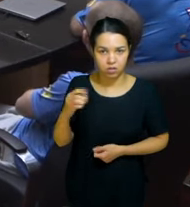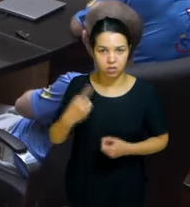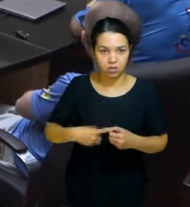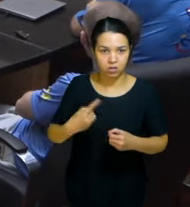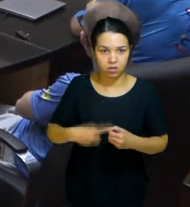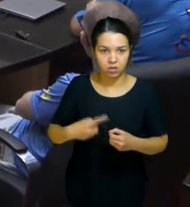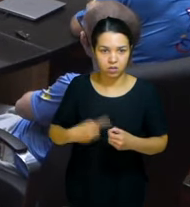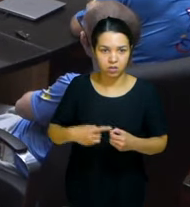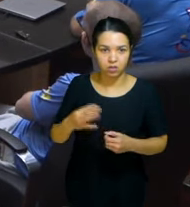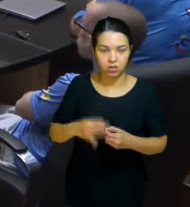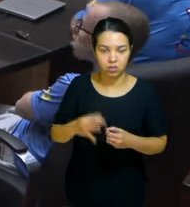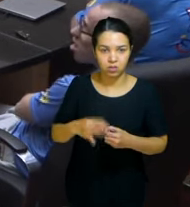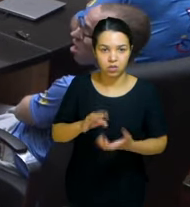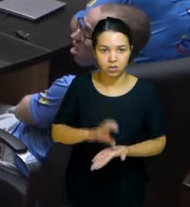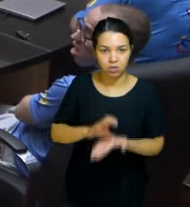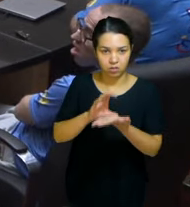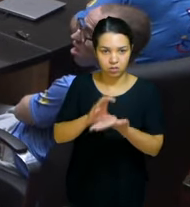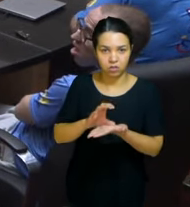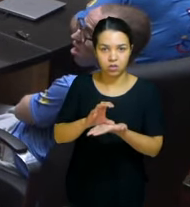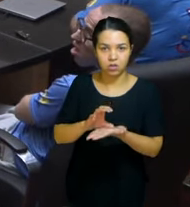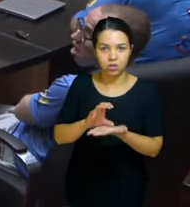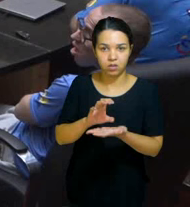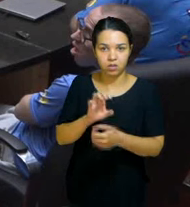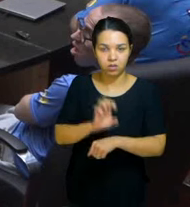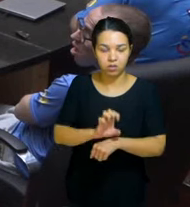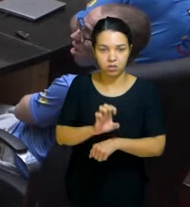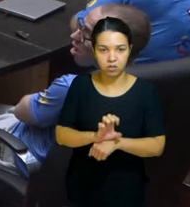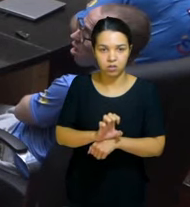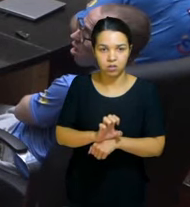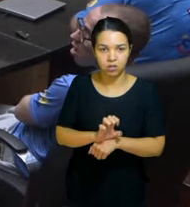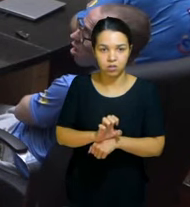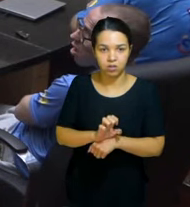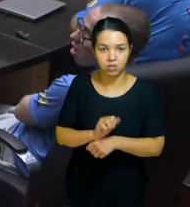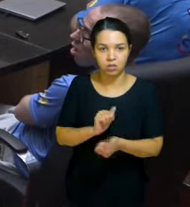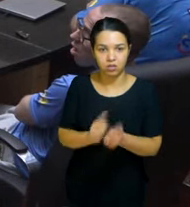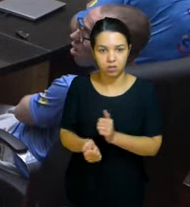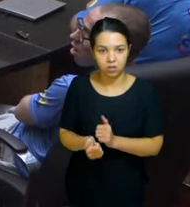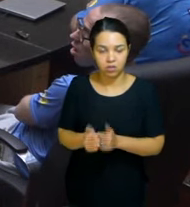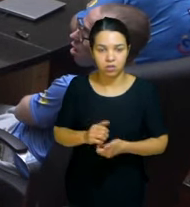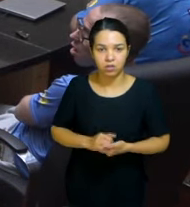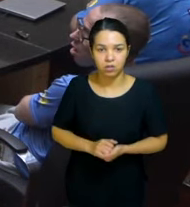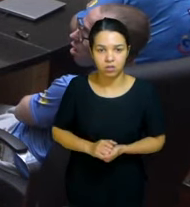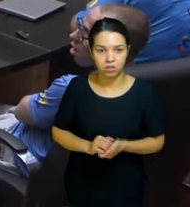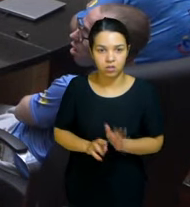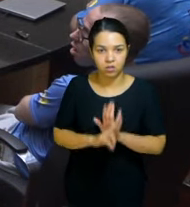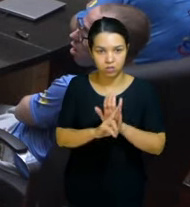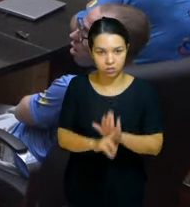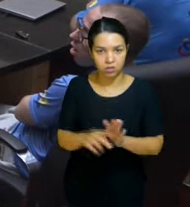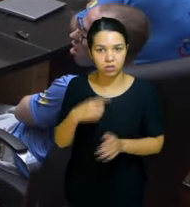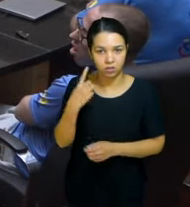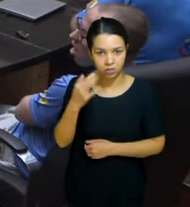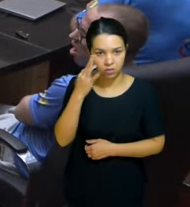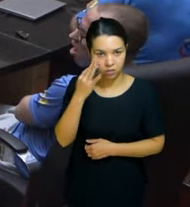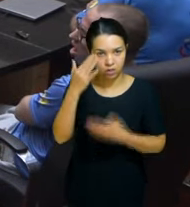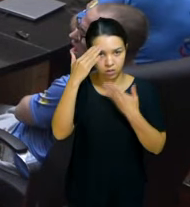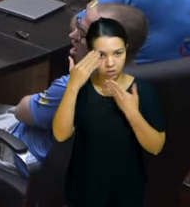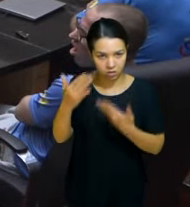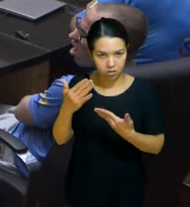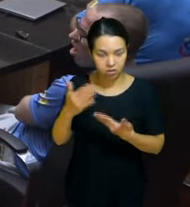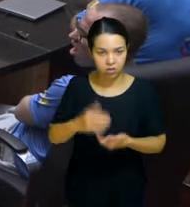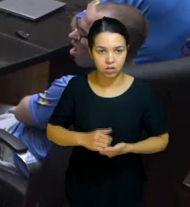é conselheiro do Conselho Estadual de Esportes. Boa noite a todos. Em nome do deputado Fernando, e agradeço, e toda a